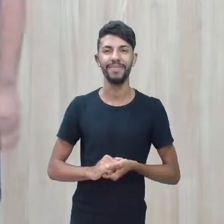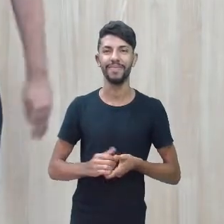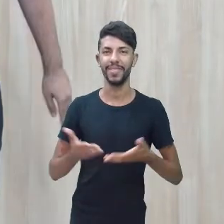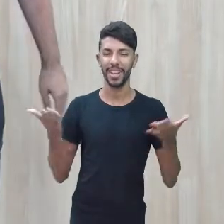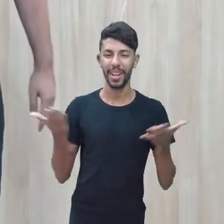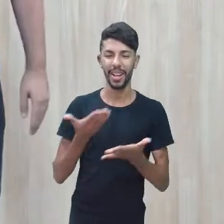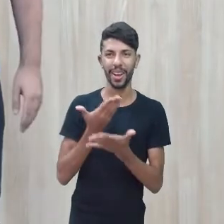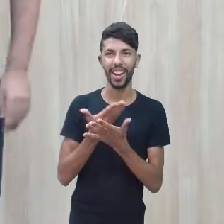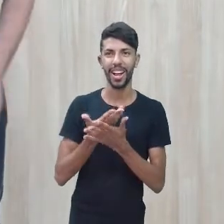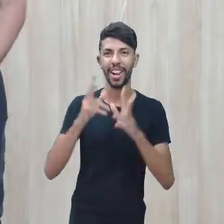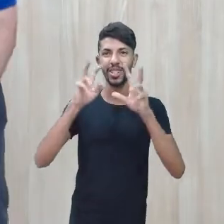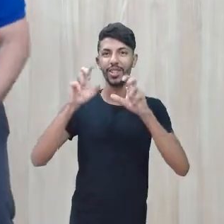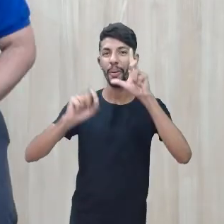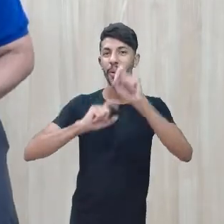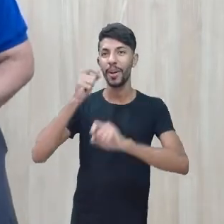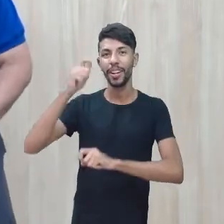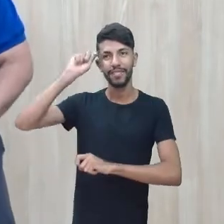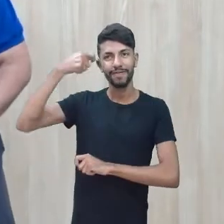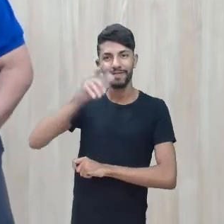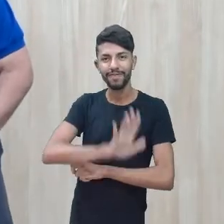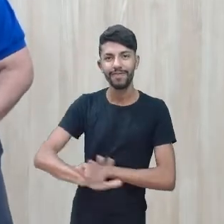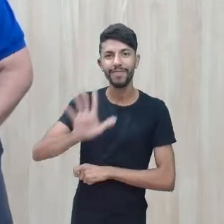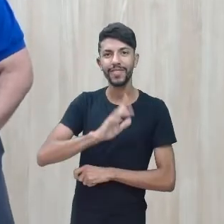Aula sobre a África. Estou aqui tocando o quê?